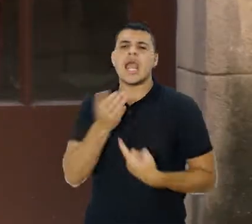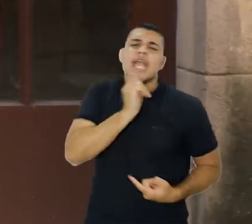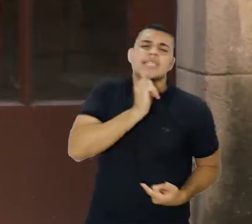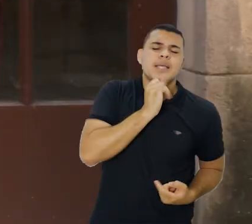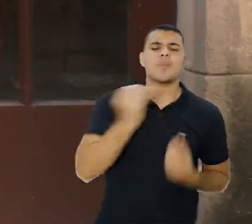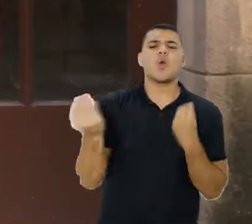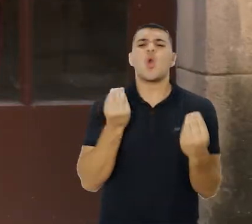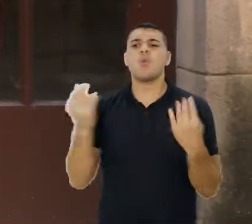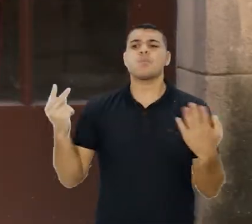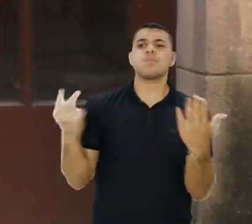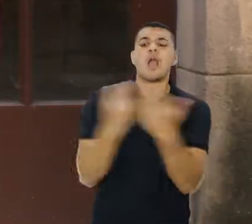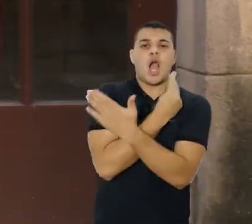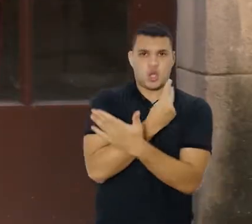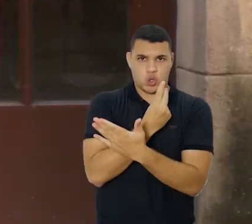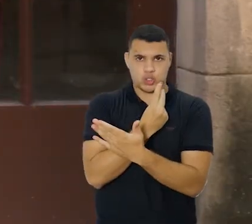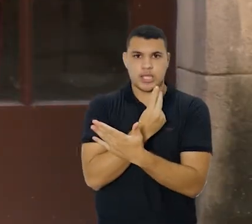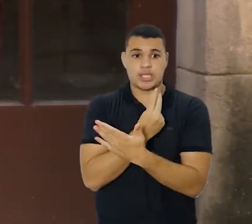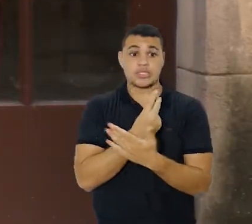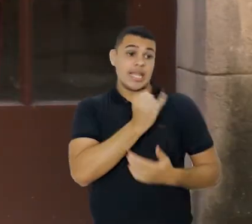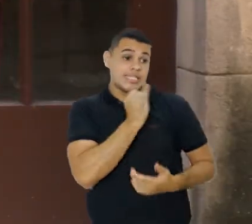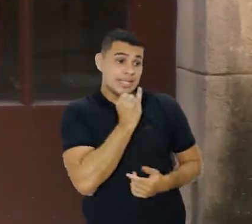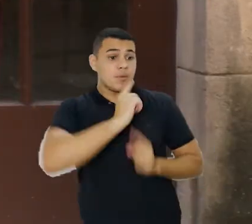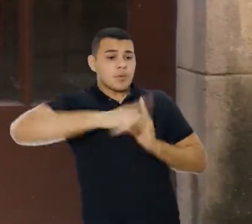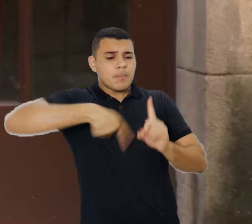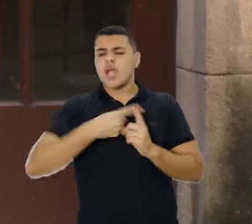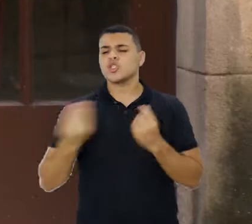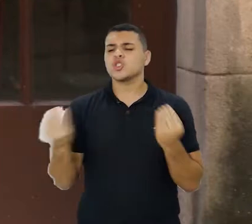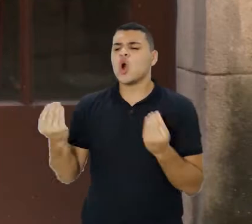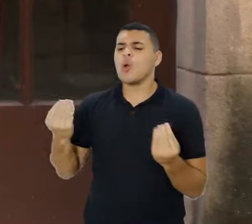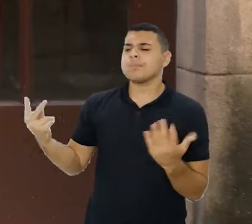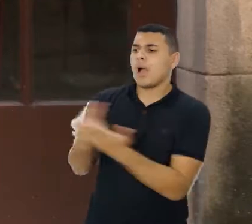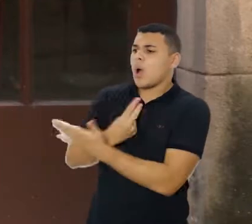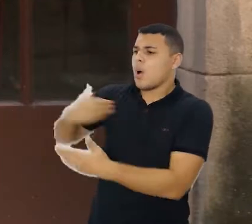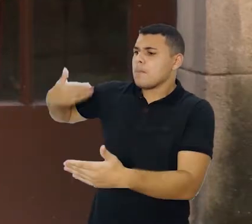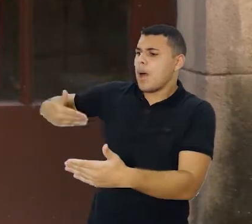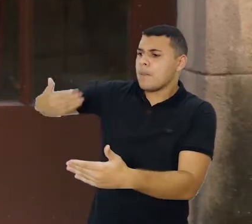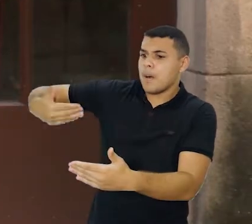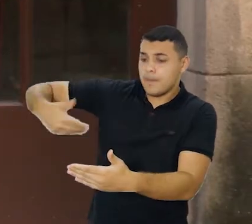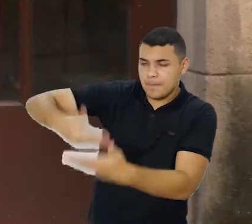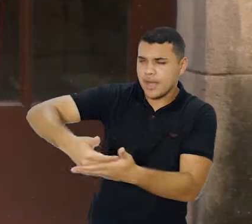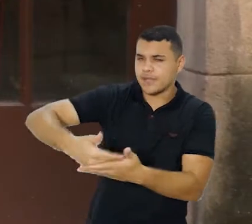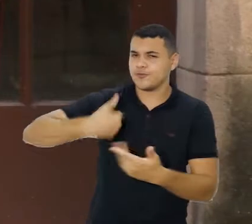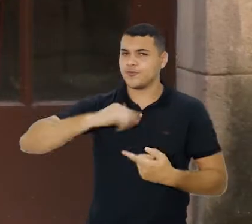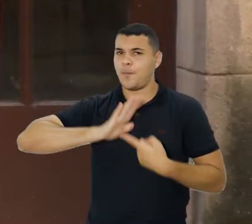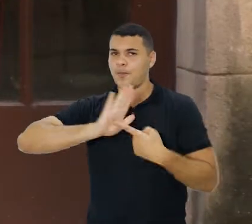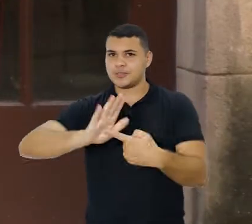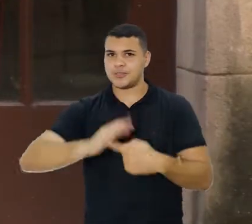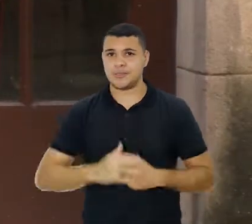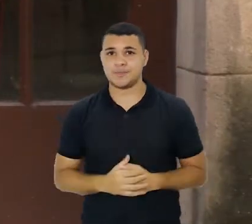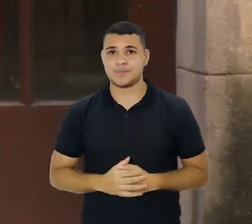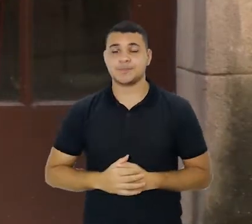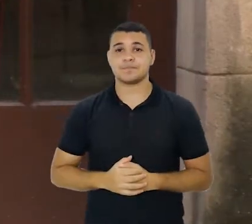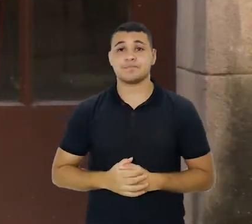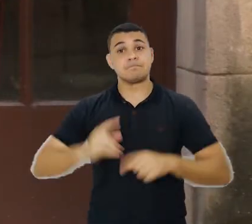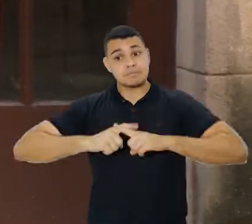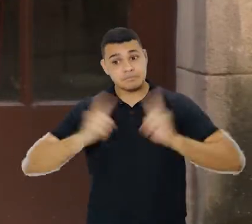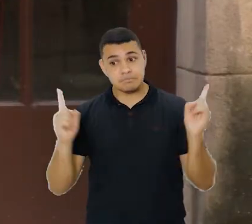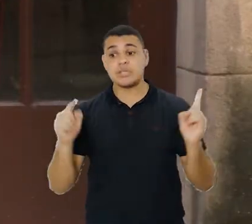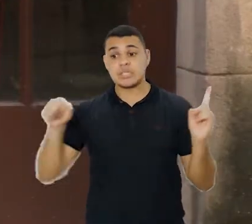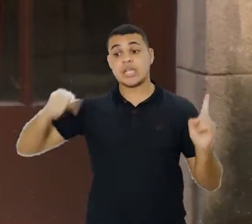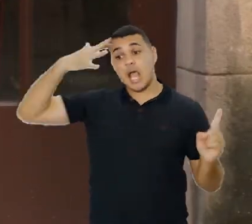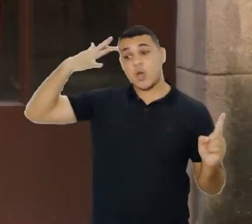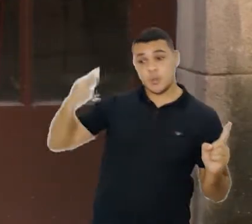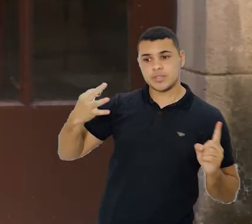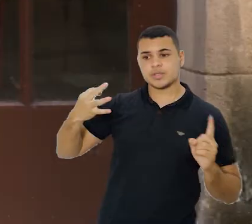alguns desdobramentos, além de exemplos relacionados a esses conceitos, tá? Mas